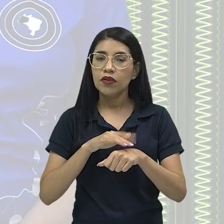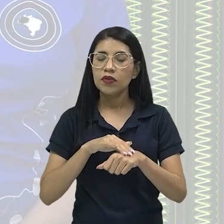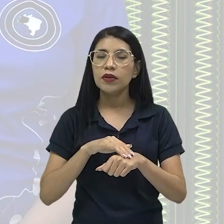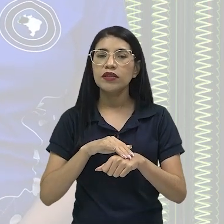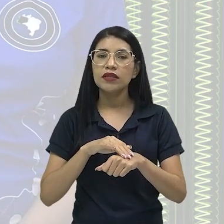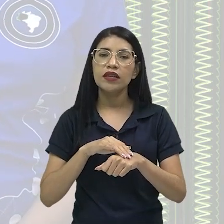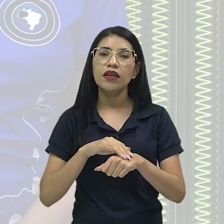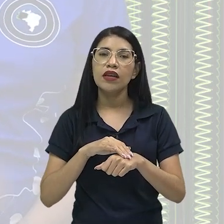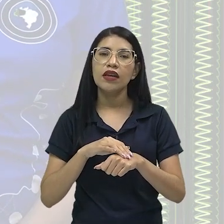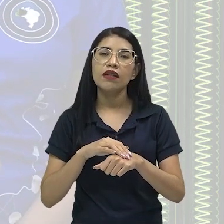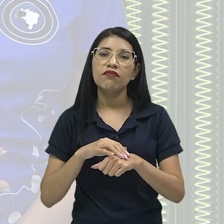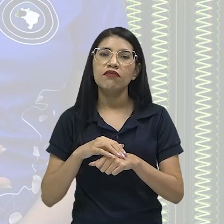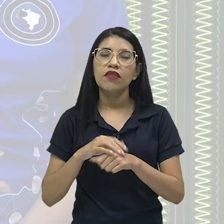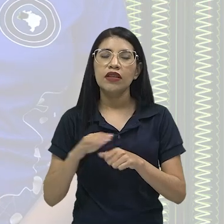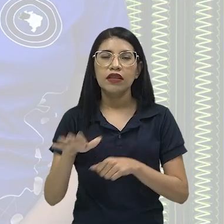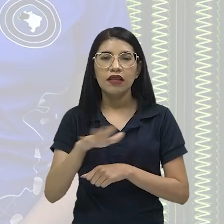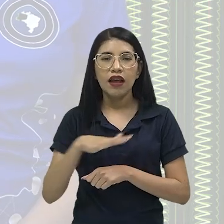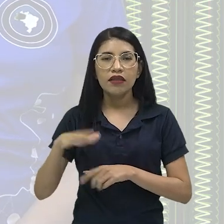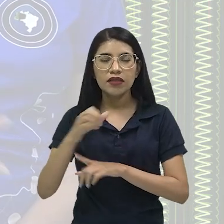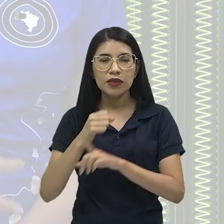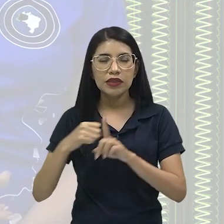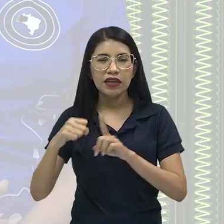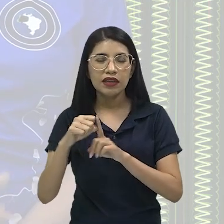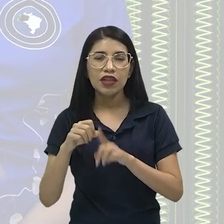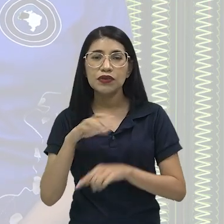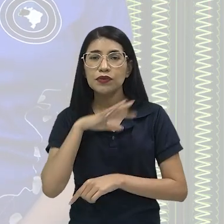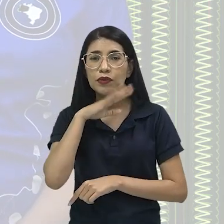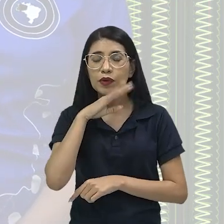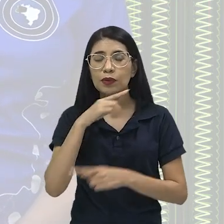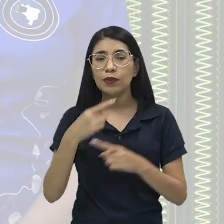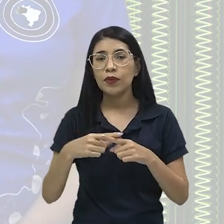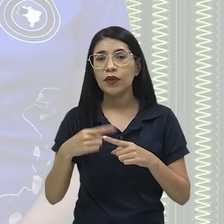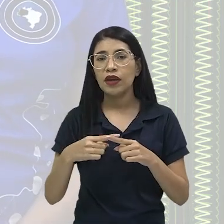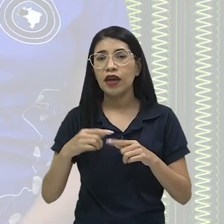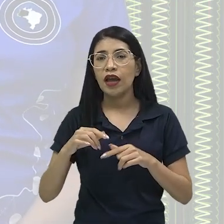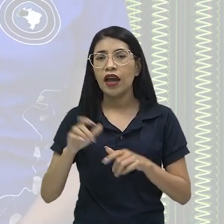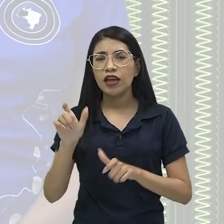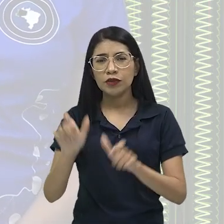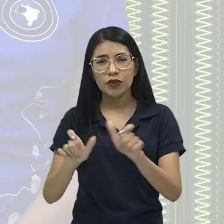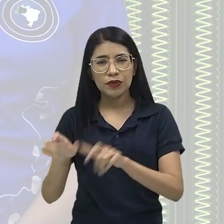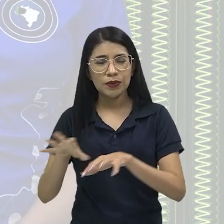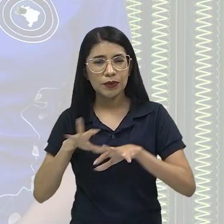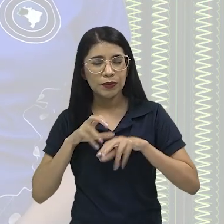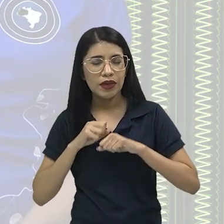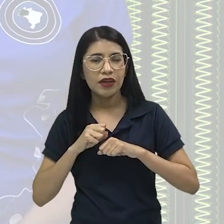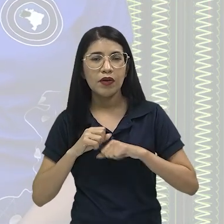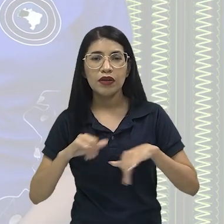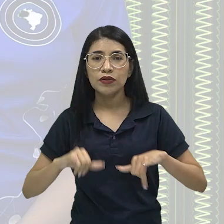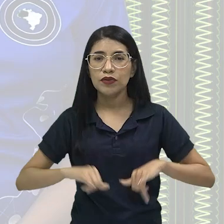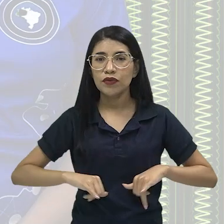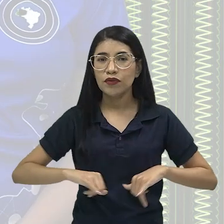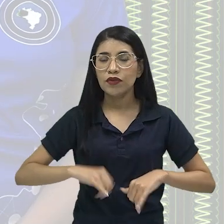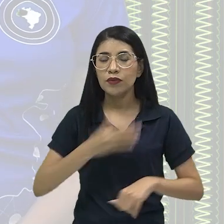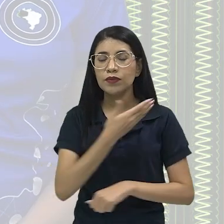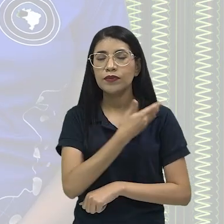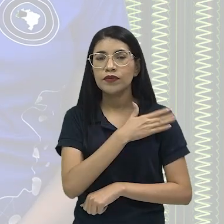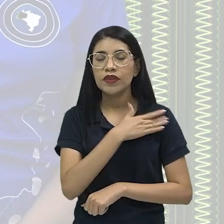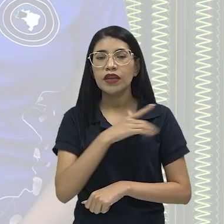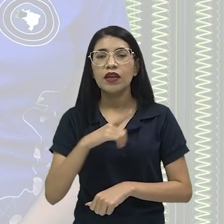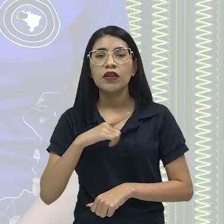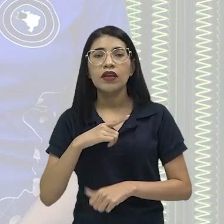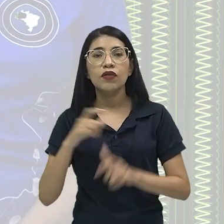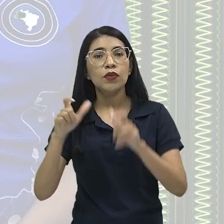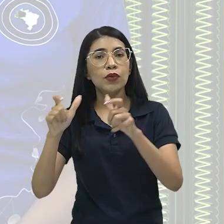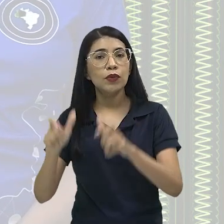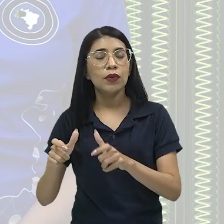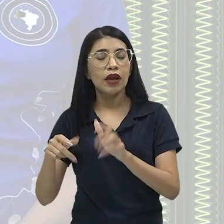cunho social ruim, porque essas pessoas eram afastadas, nós tivemos aqui um